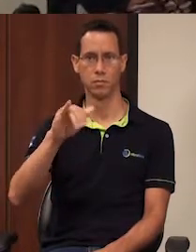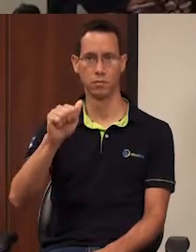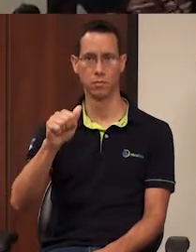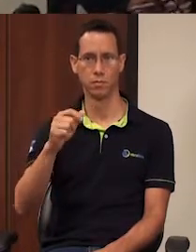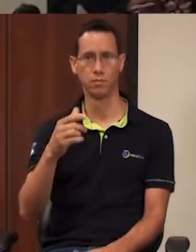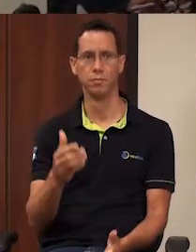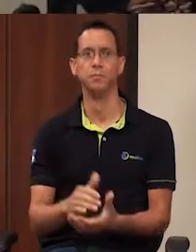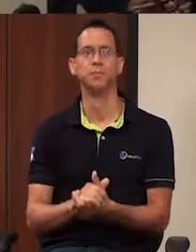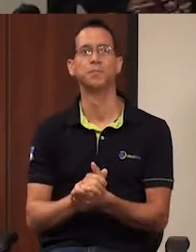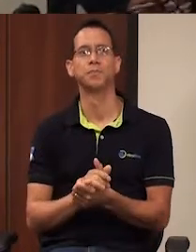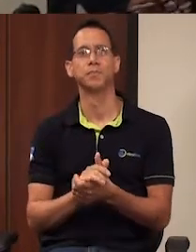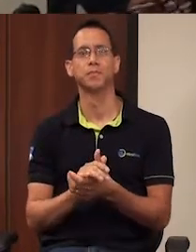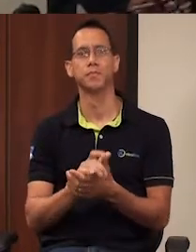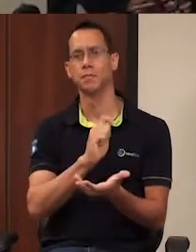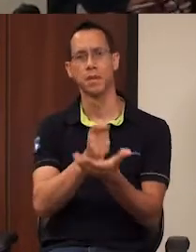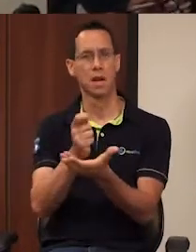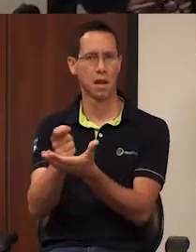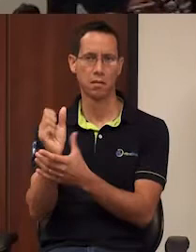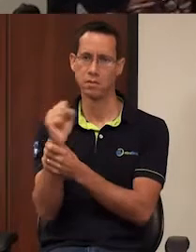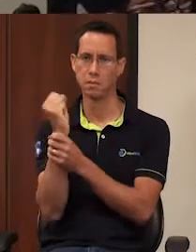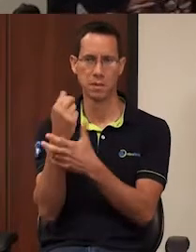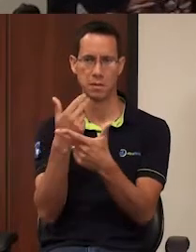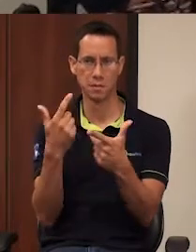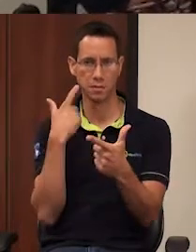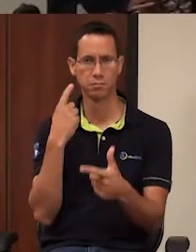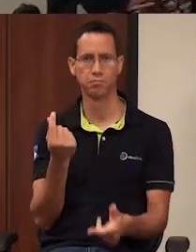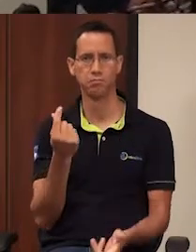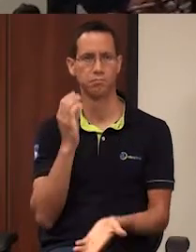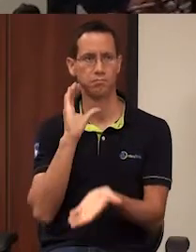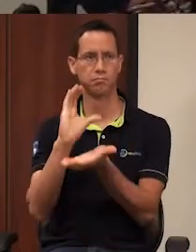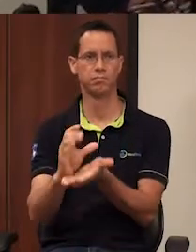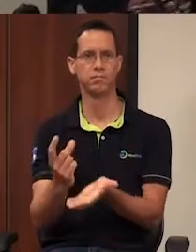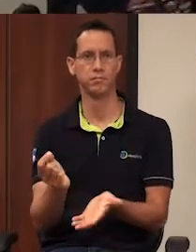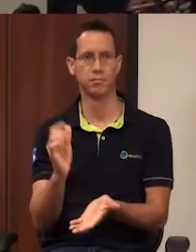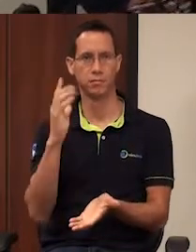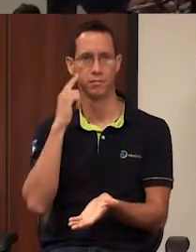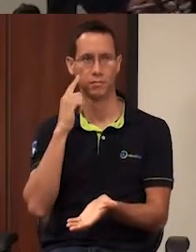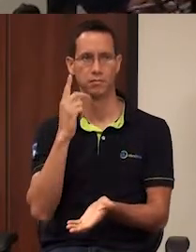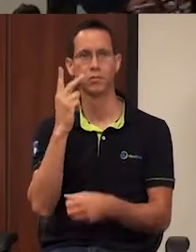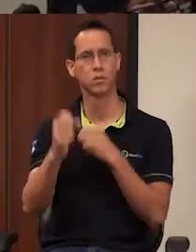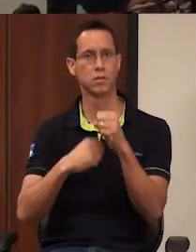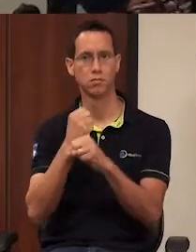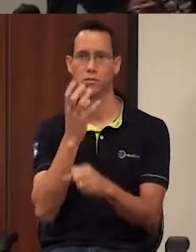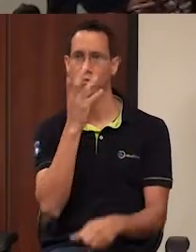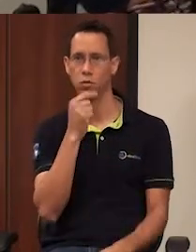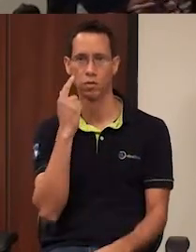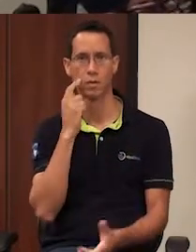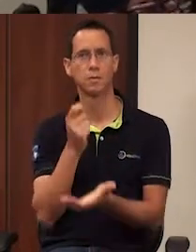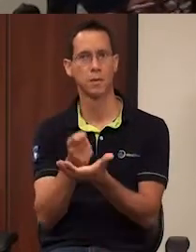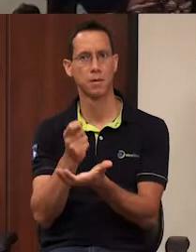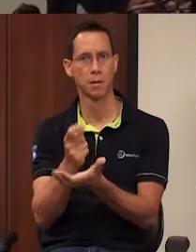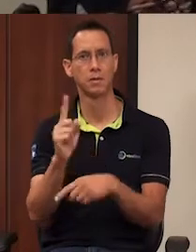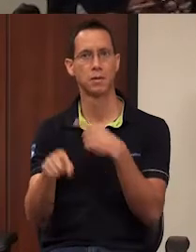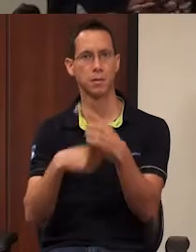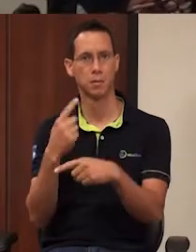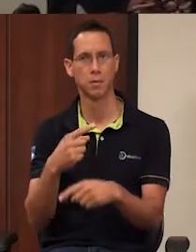sentido que a gente pediu, para o plano pagar todas as terapias, que são uma fortuna. Então, a gente continua pagando as terapias, aí eles recorrem,